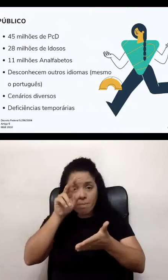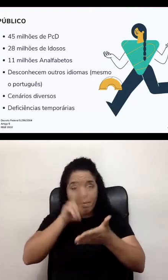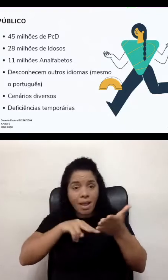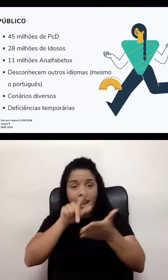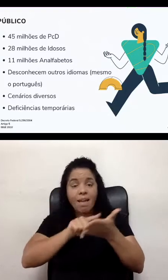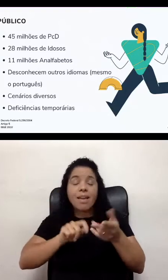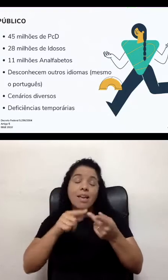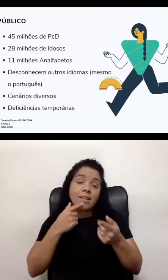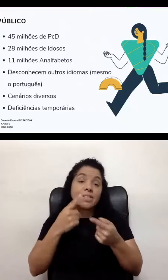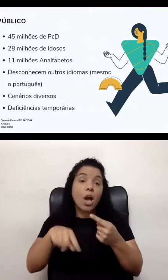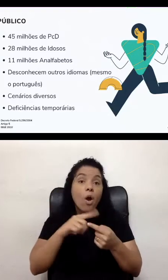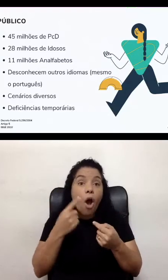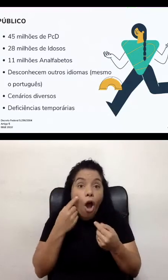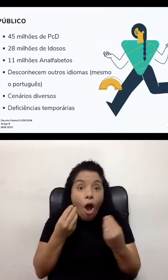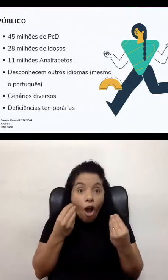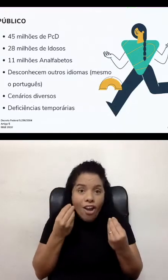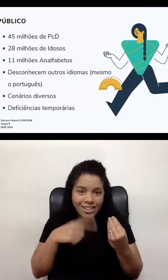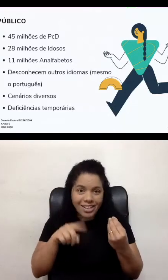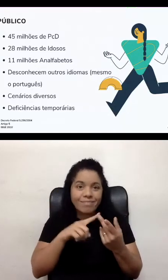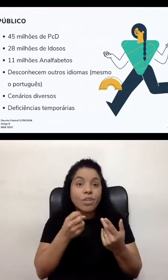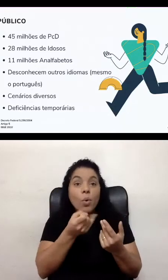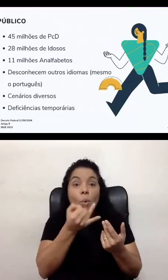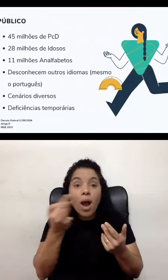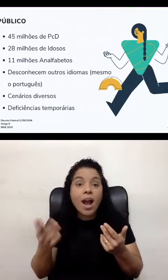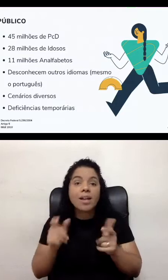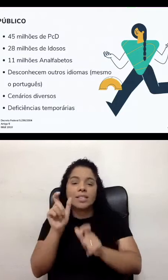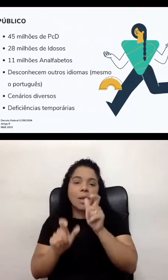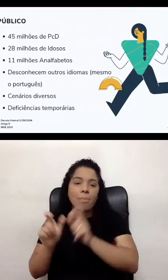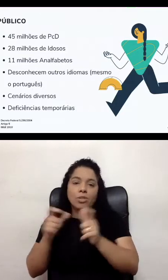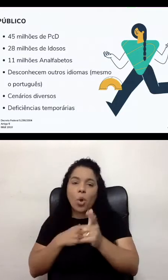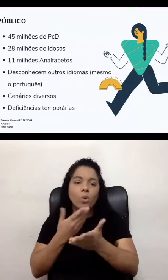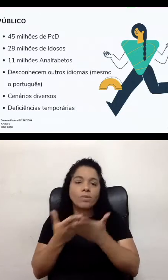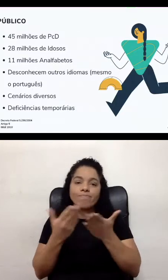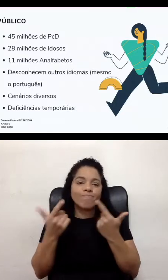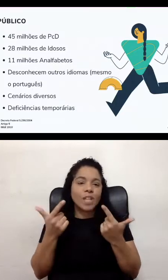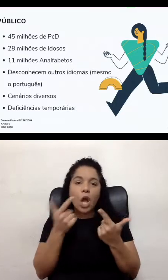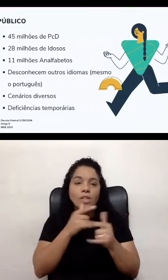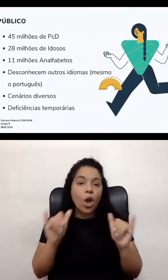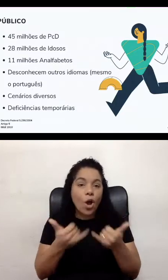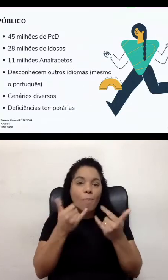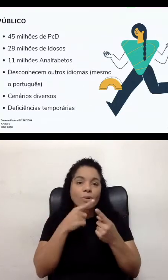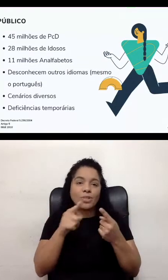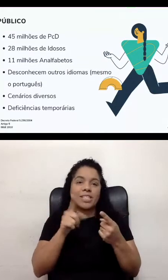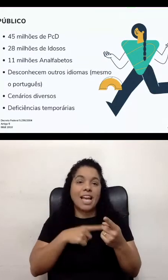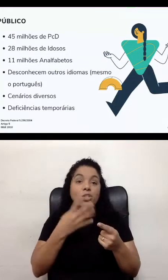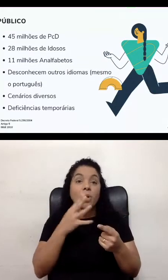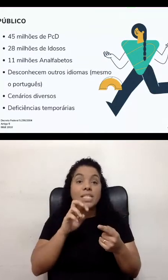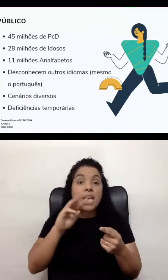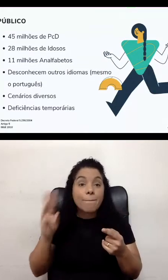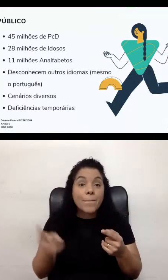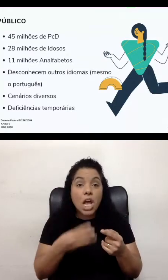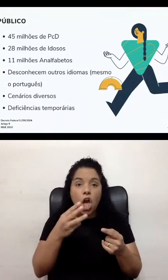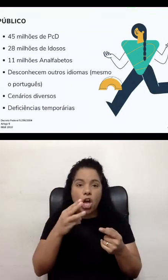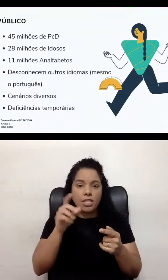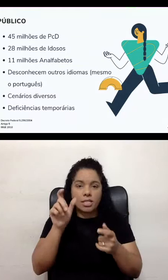universo que eu estou deixando de ganhar e deixando de dar oportunidade para essas pessoas, tá? Porque, ó, são 45 milhões de pessoas